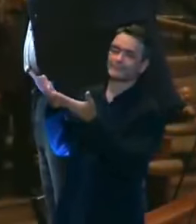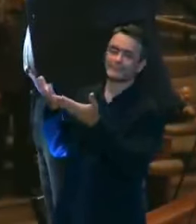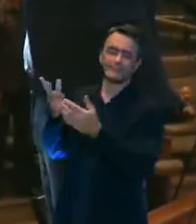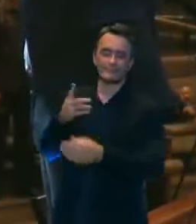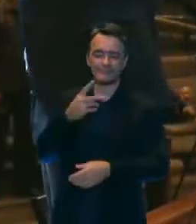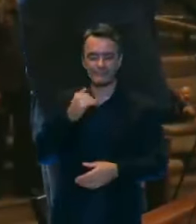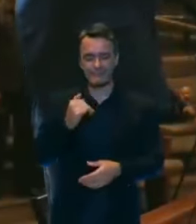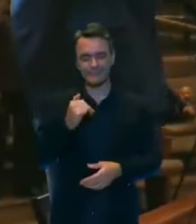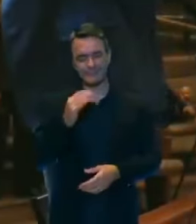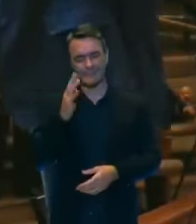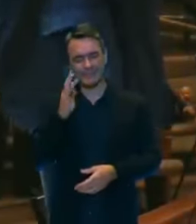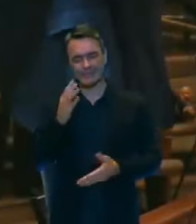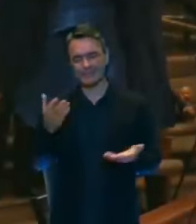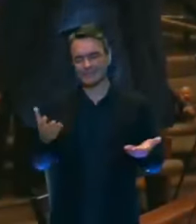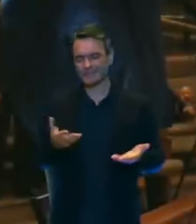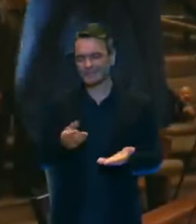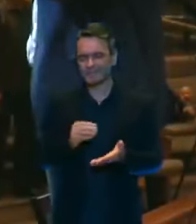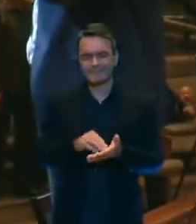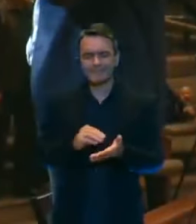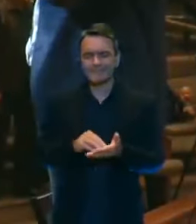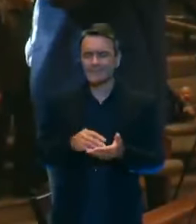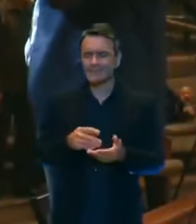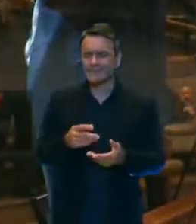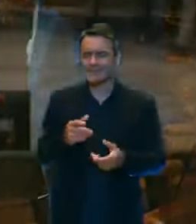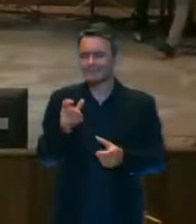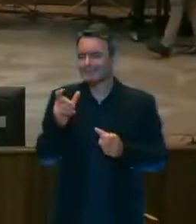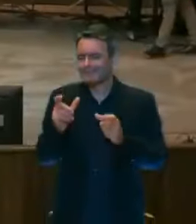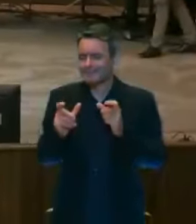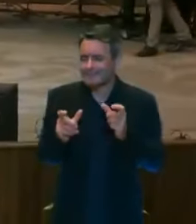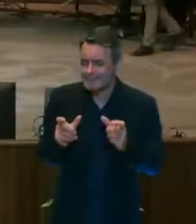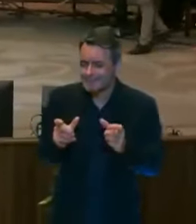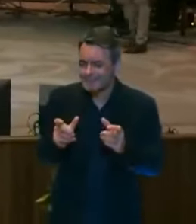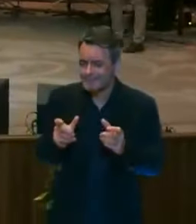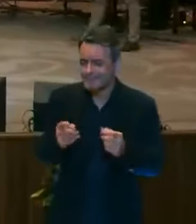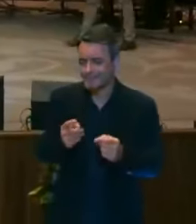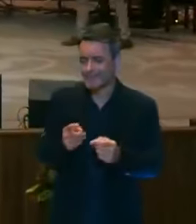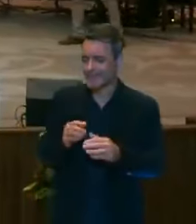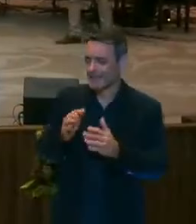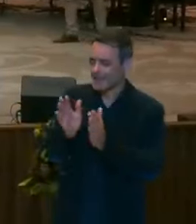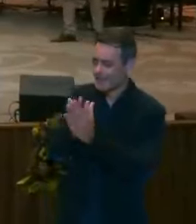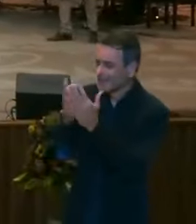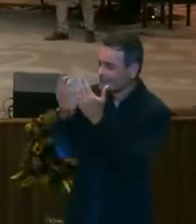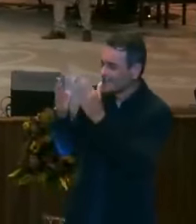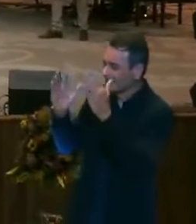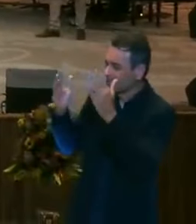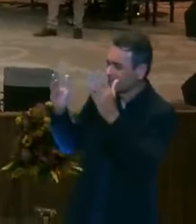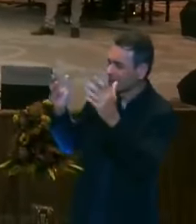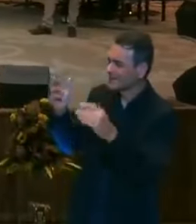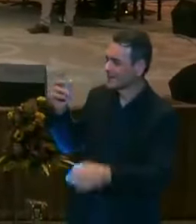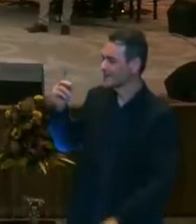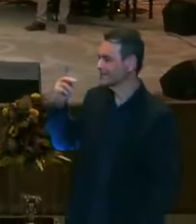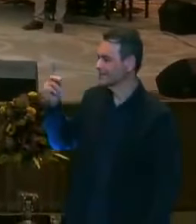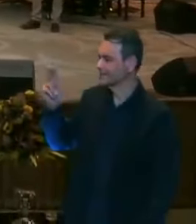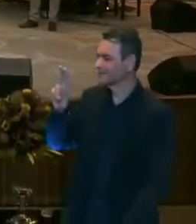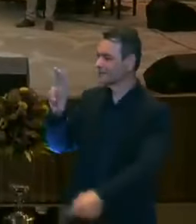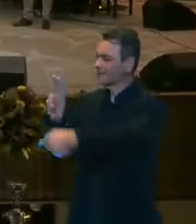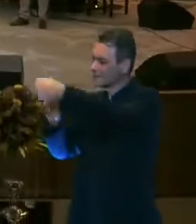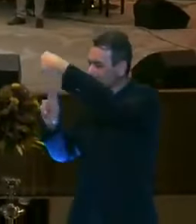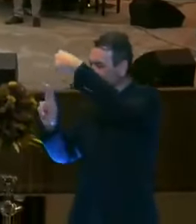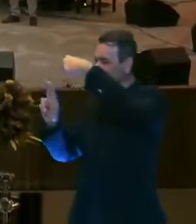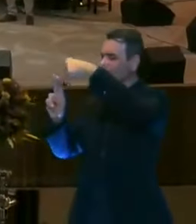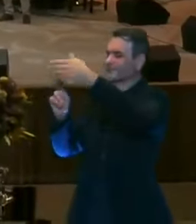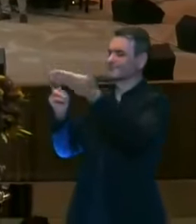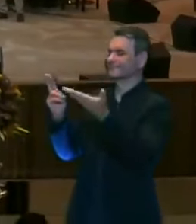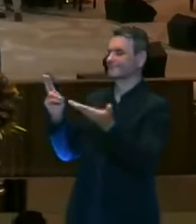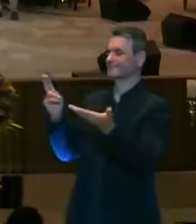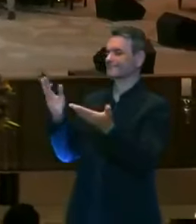Pai querido, nos faltam palavras para exaltar o teu santo nome. mas cremos